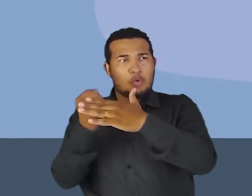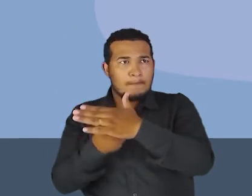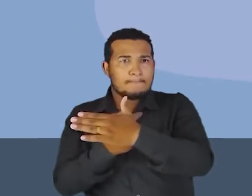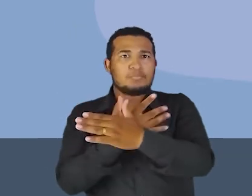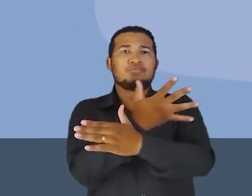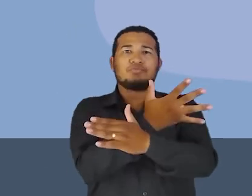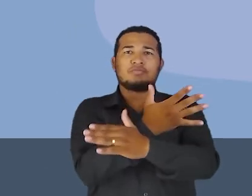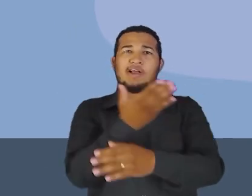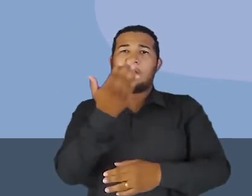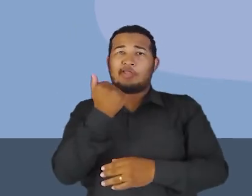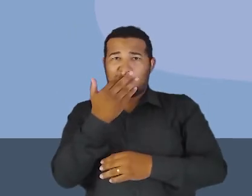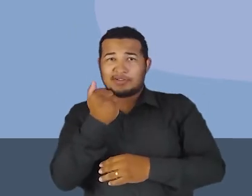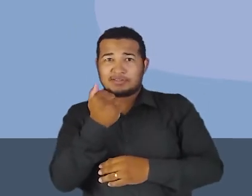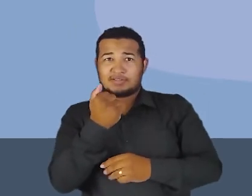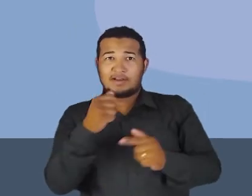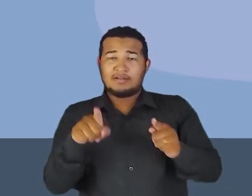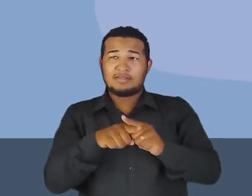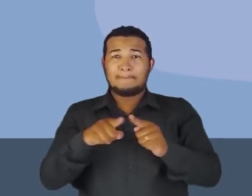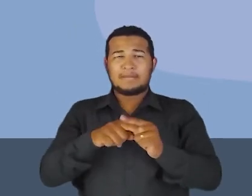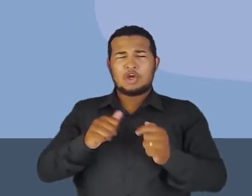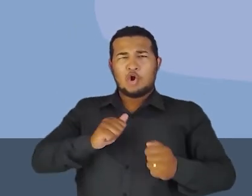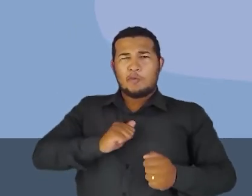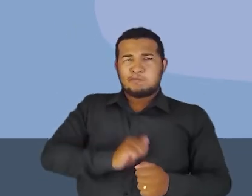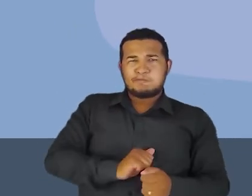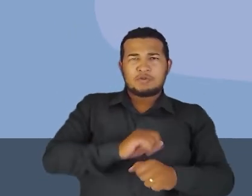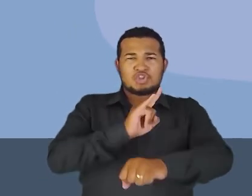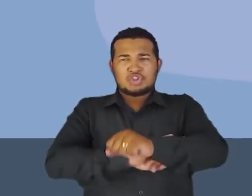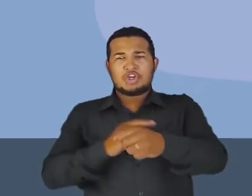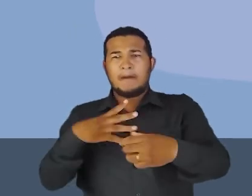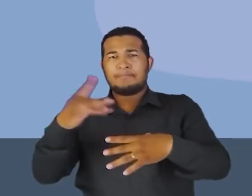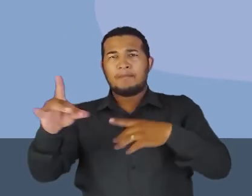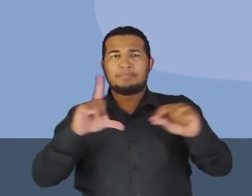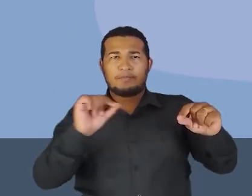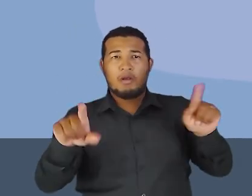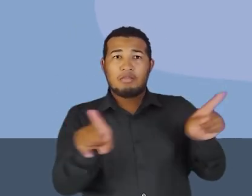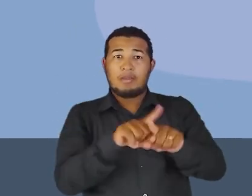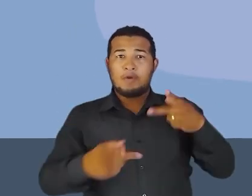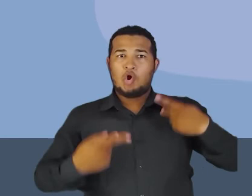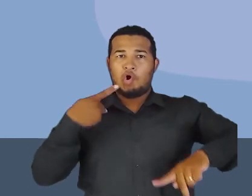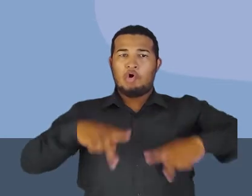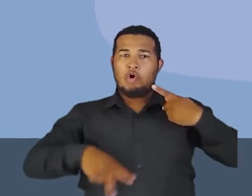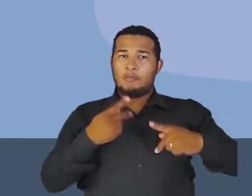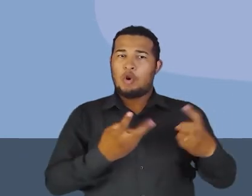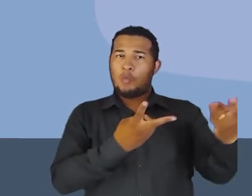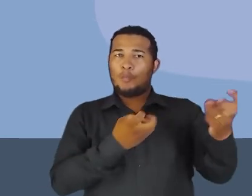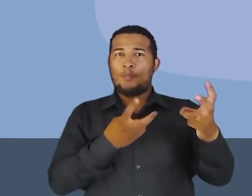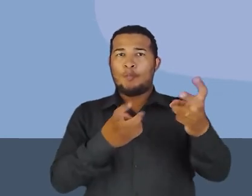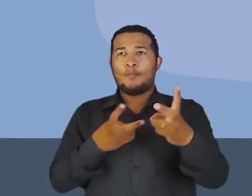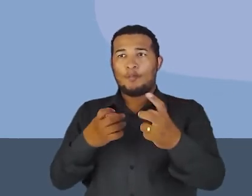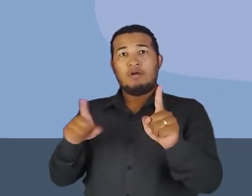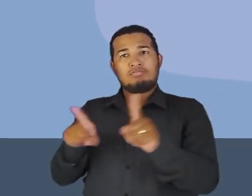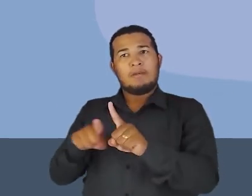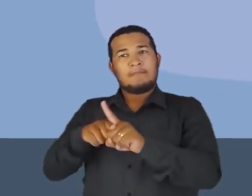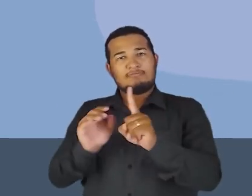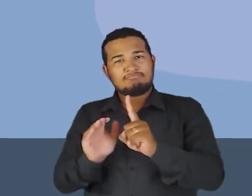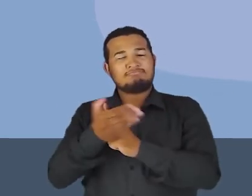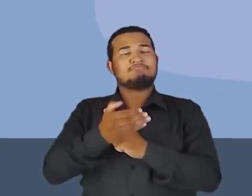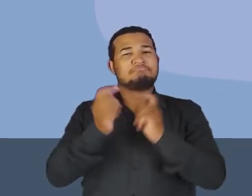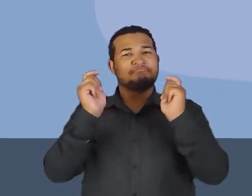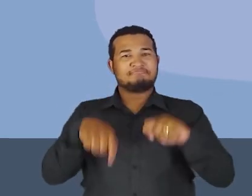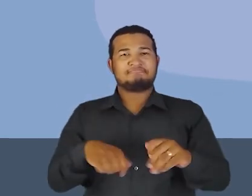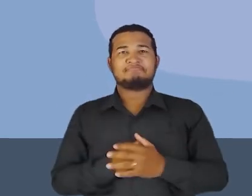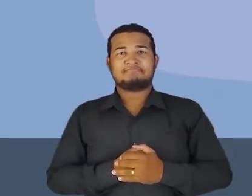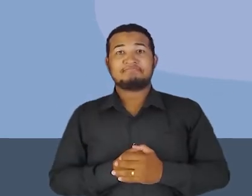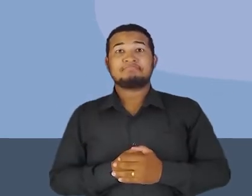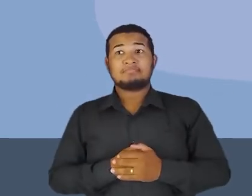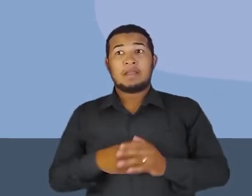nutrição, na retirada de excretas, na passagem de hormônios e também funciona como defesa através da passagem de anticorpos. É